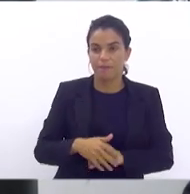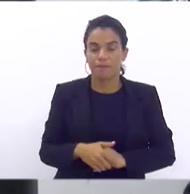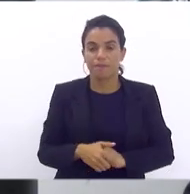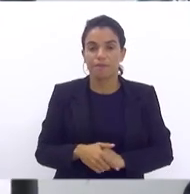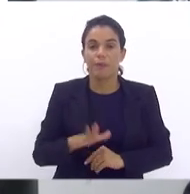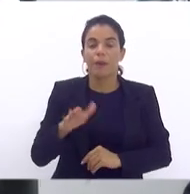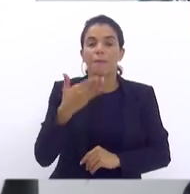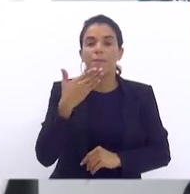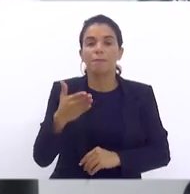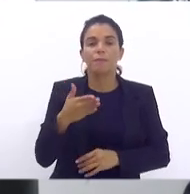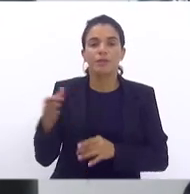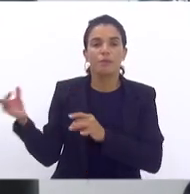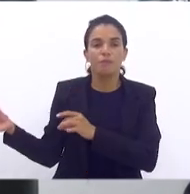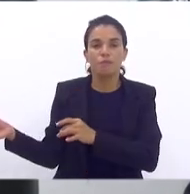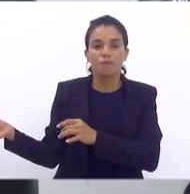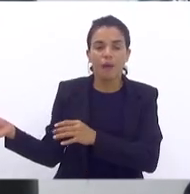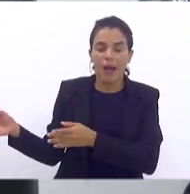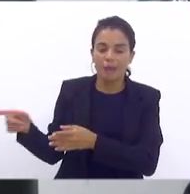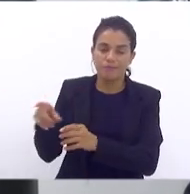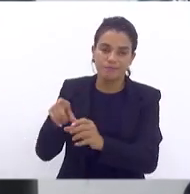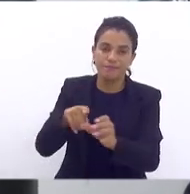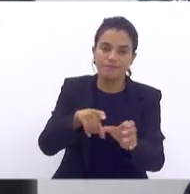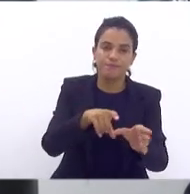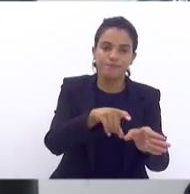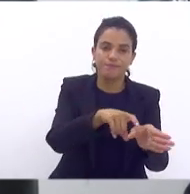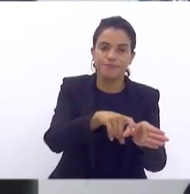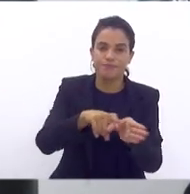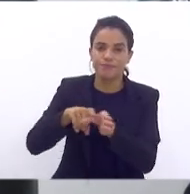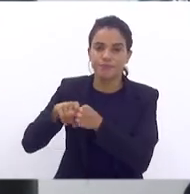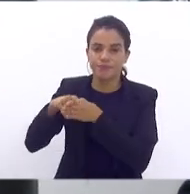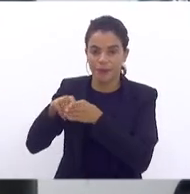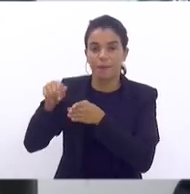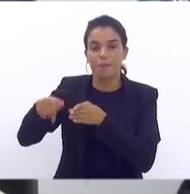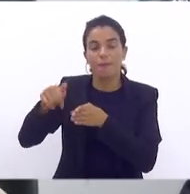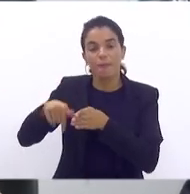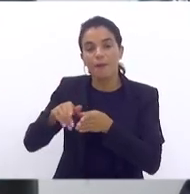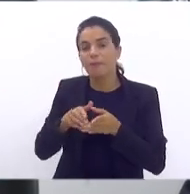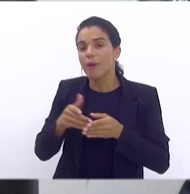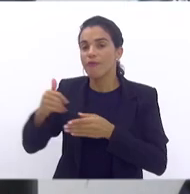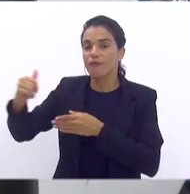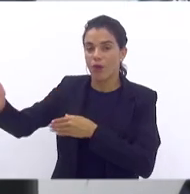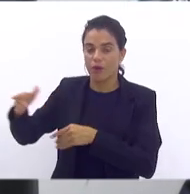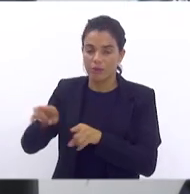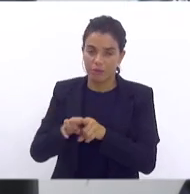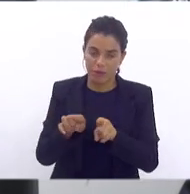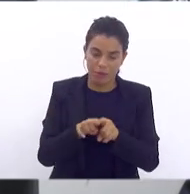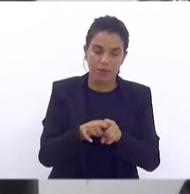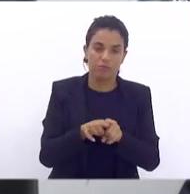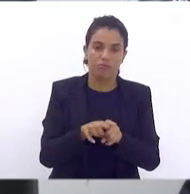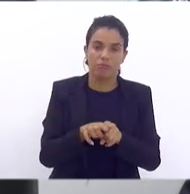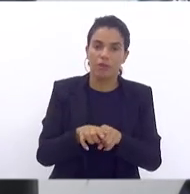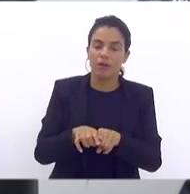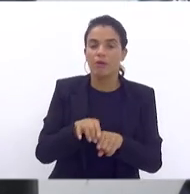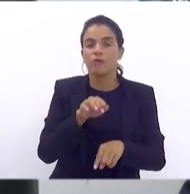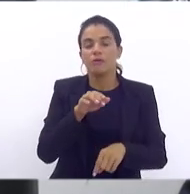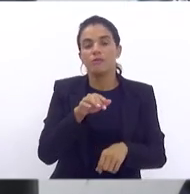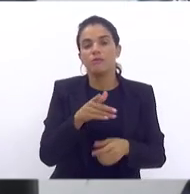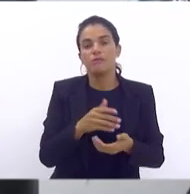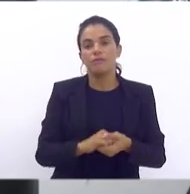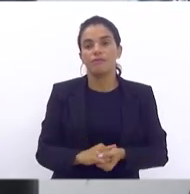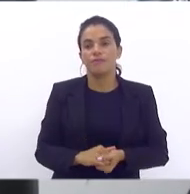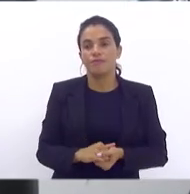pedir a retirada da embarcação, a Companhia de Docas cobrava a empresa de navegação Mansur, que era a proprietária desse navio